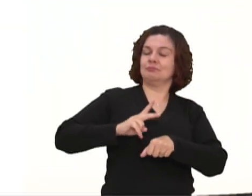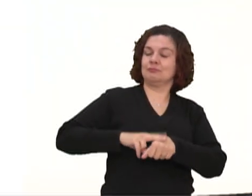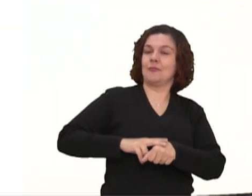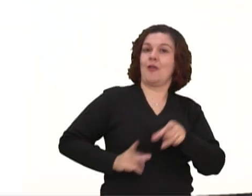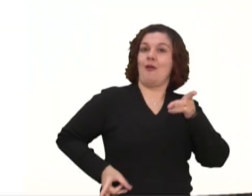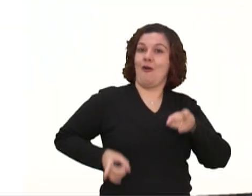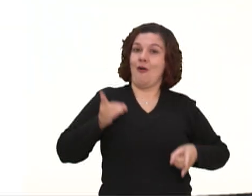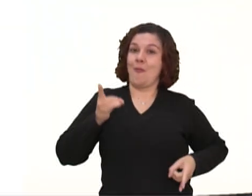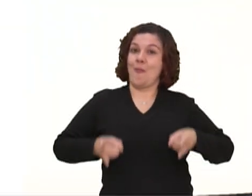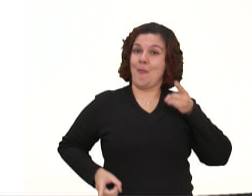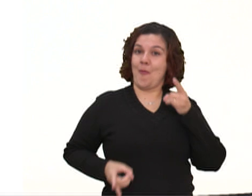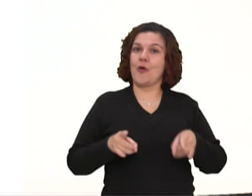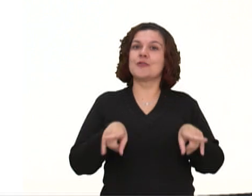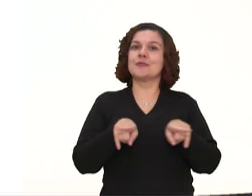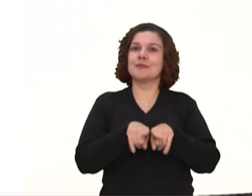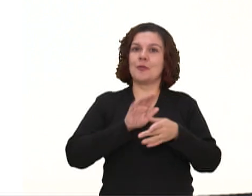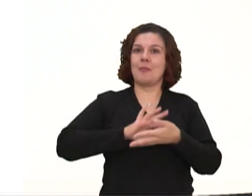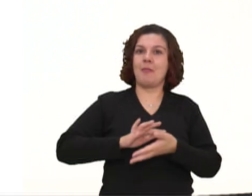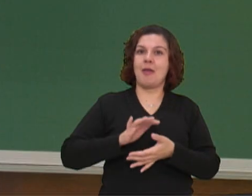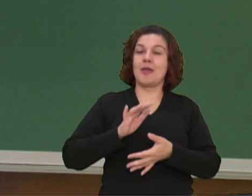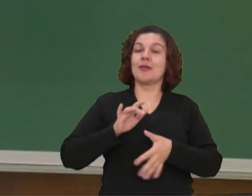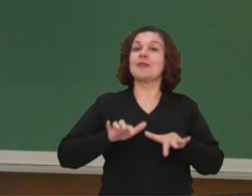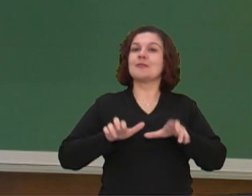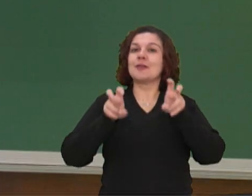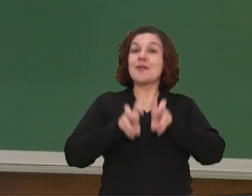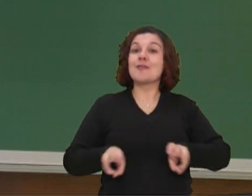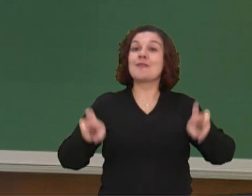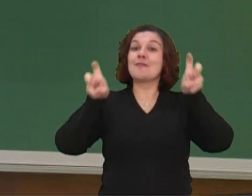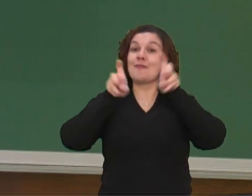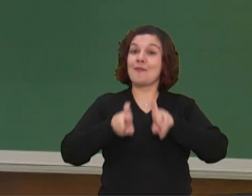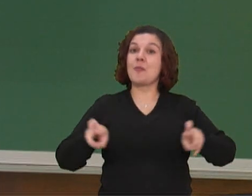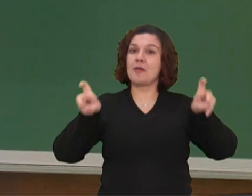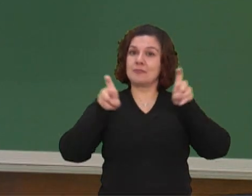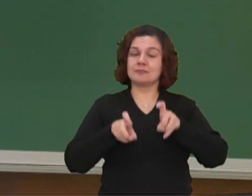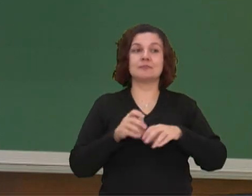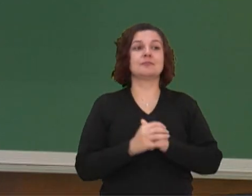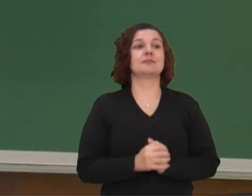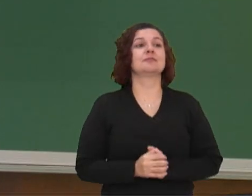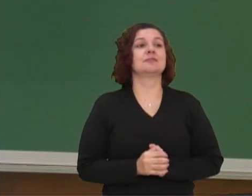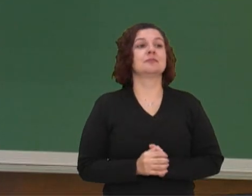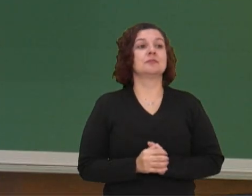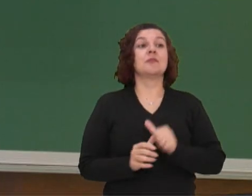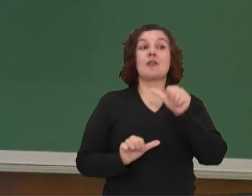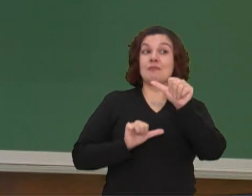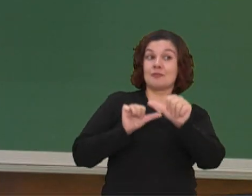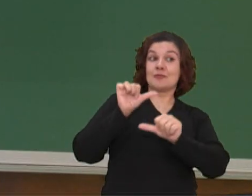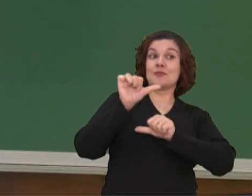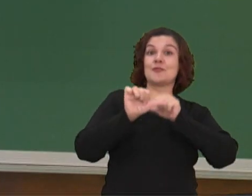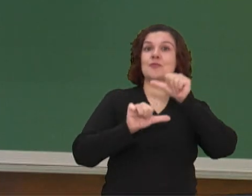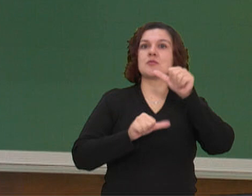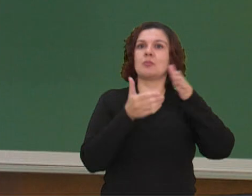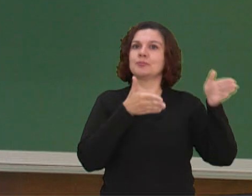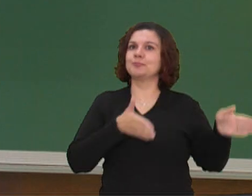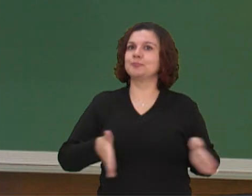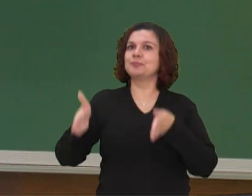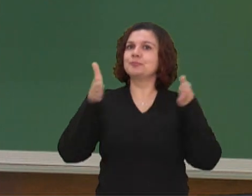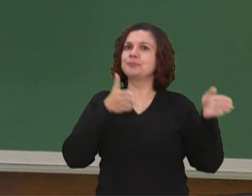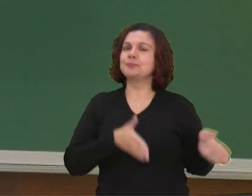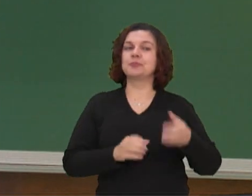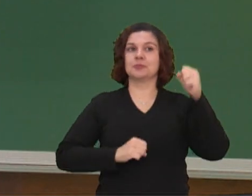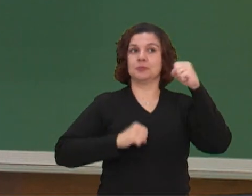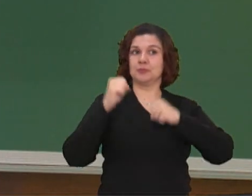robótica e informática, que são características essenciais aqui desse processo. Transformação na produção